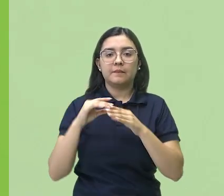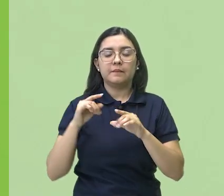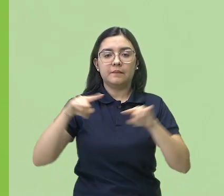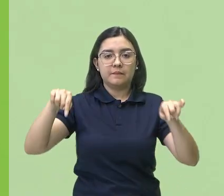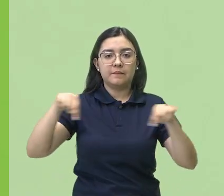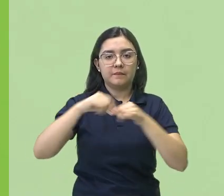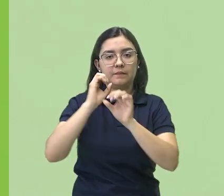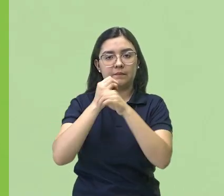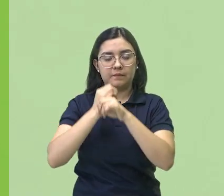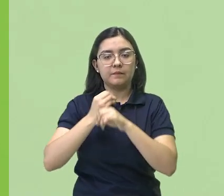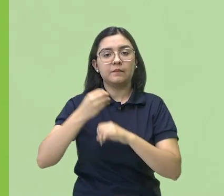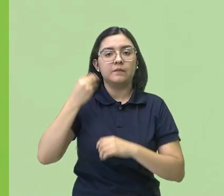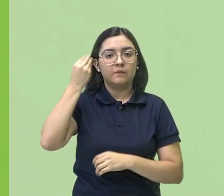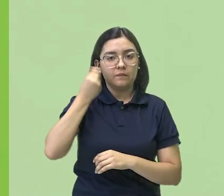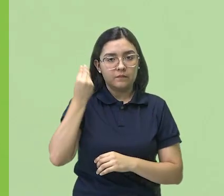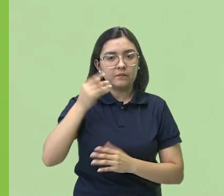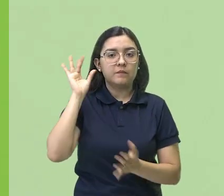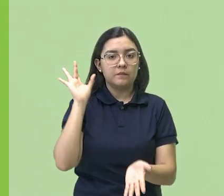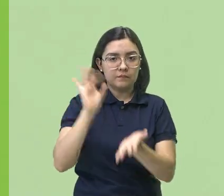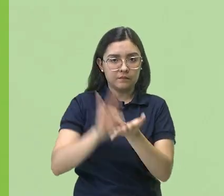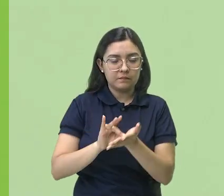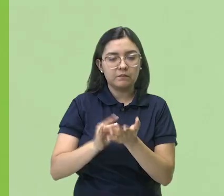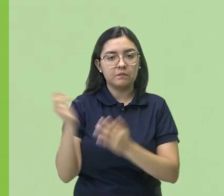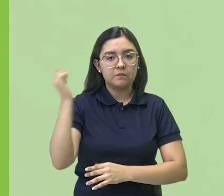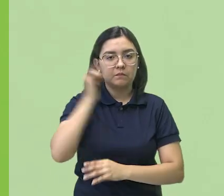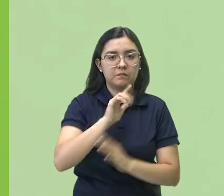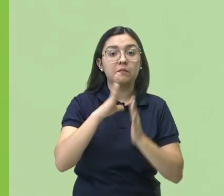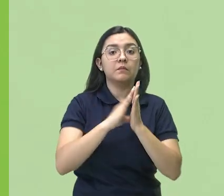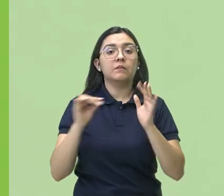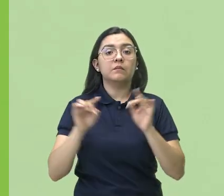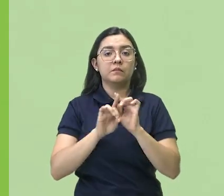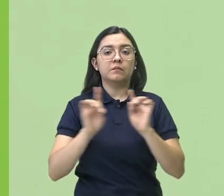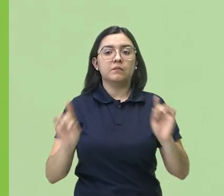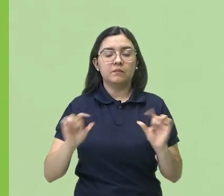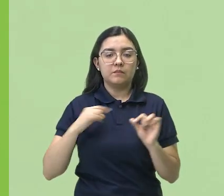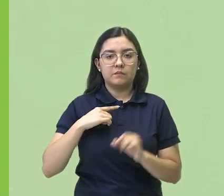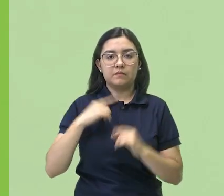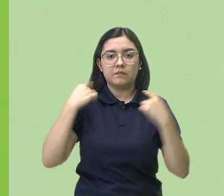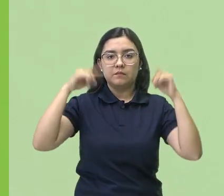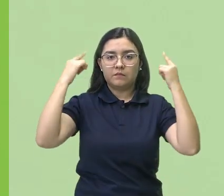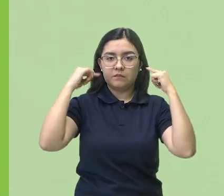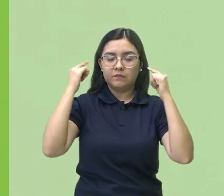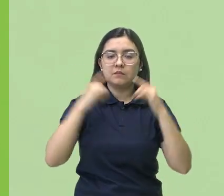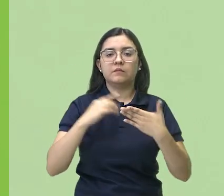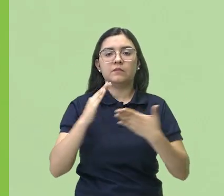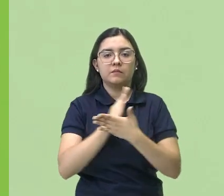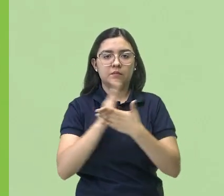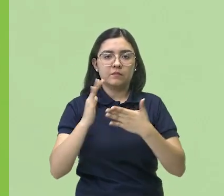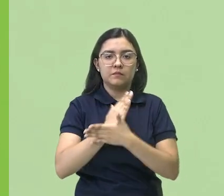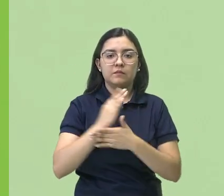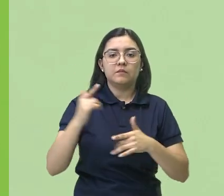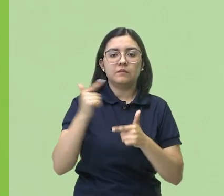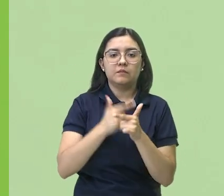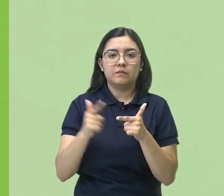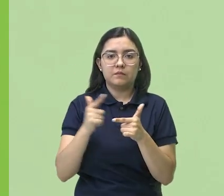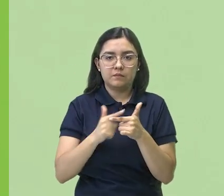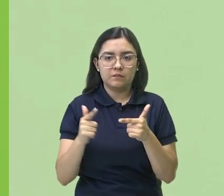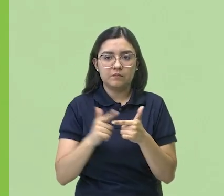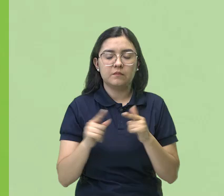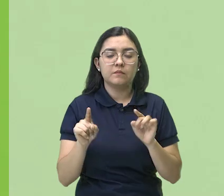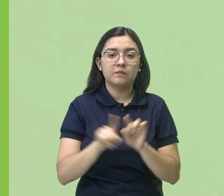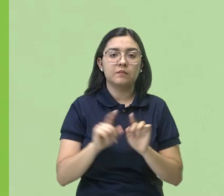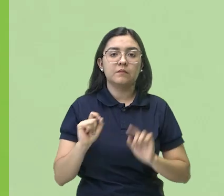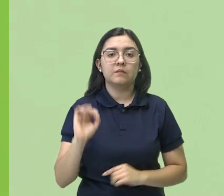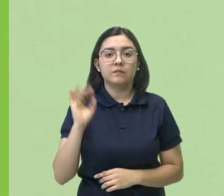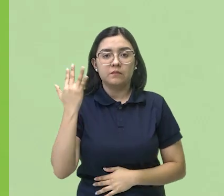Foi um experimento real, bem sucedido, né? Porém, a ovelhinha apresentou alguns problemas, né? E ela